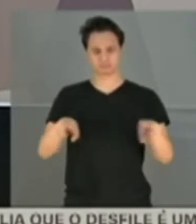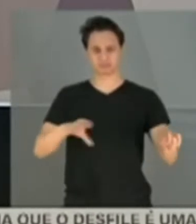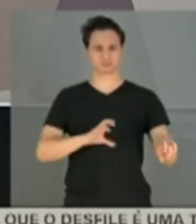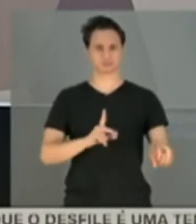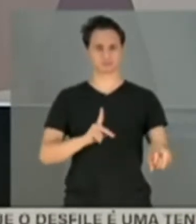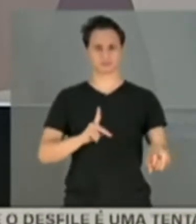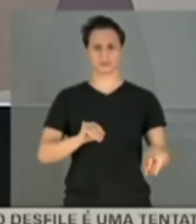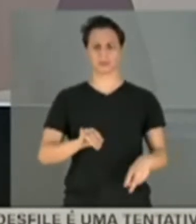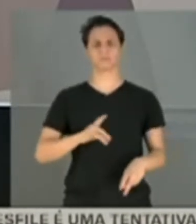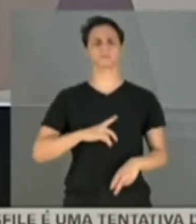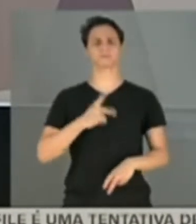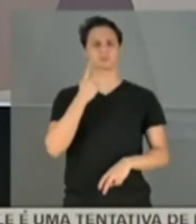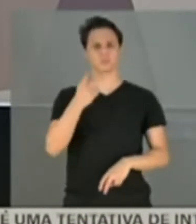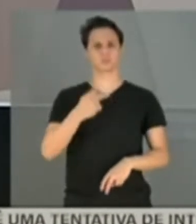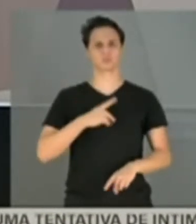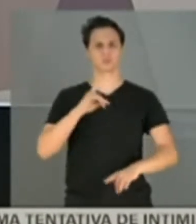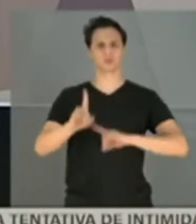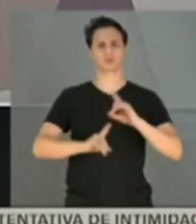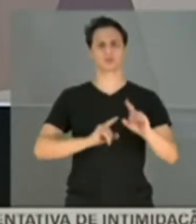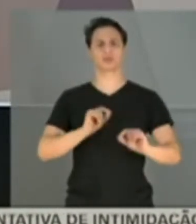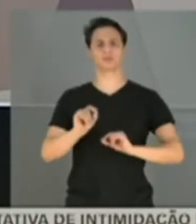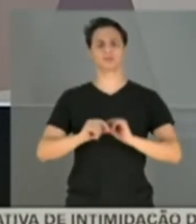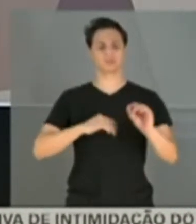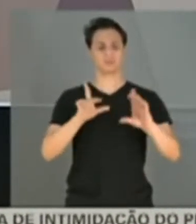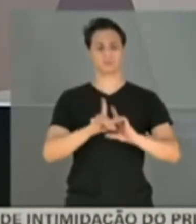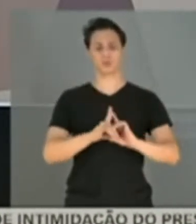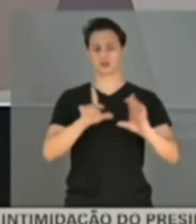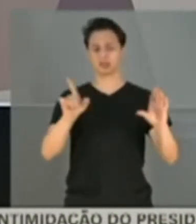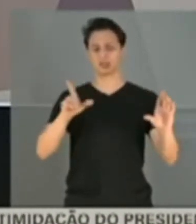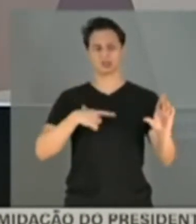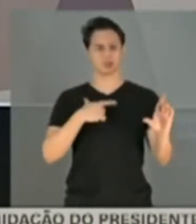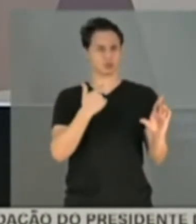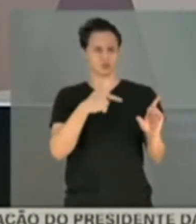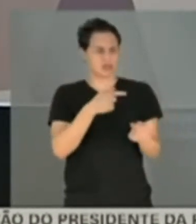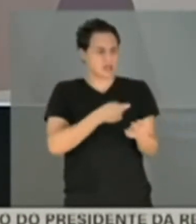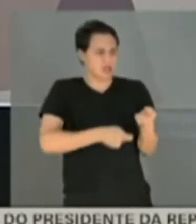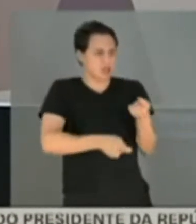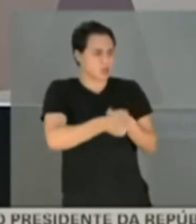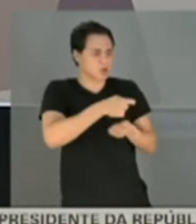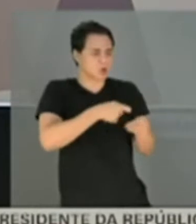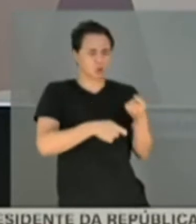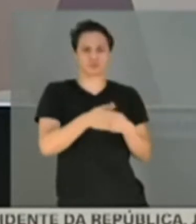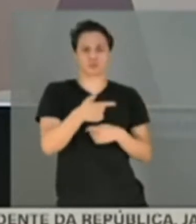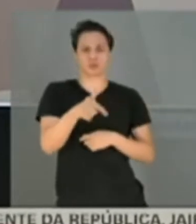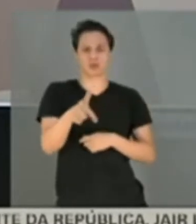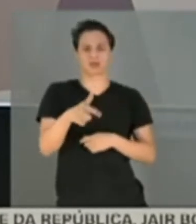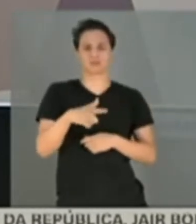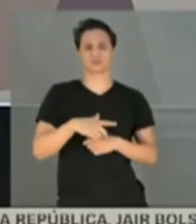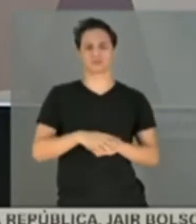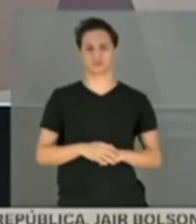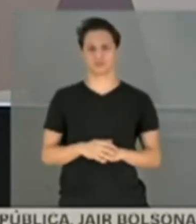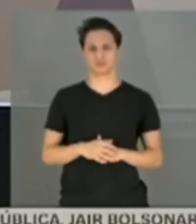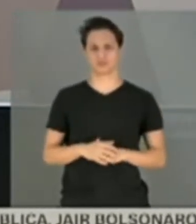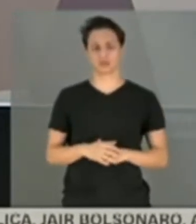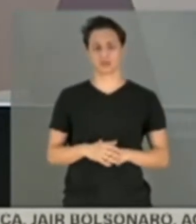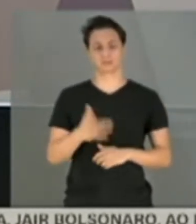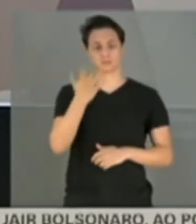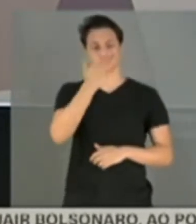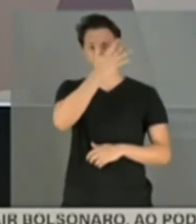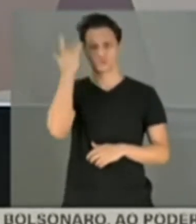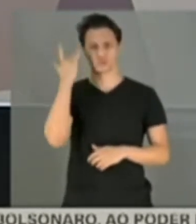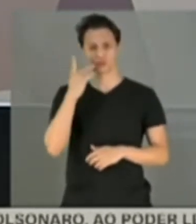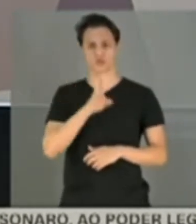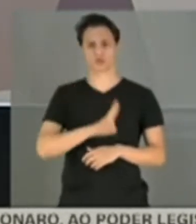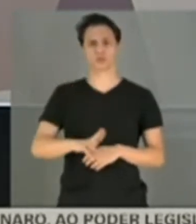A democracia é inegociável. Não se negocia a democracia. E aqueles que usam todos